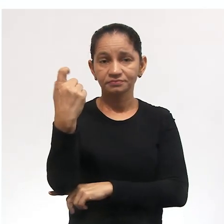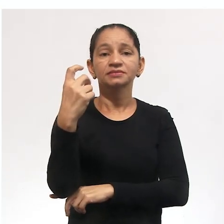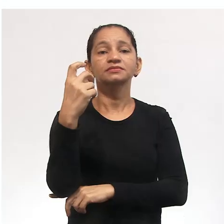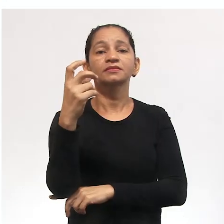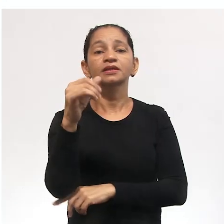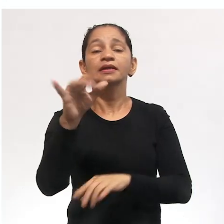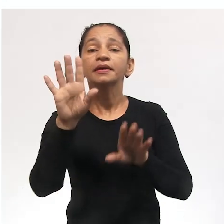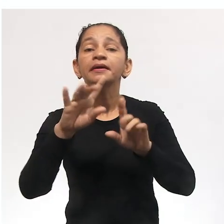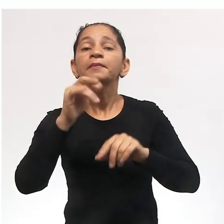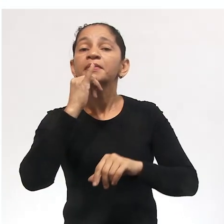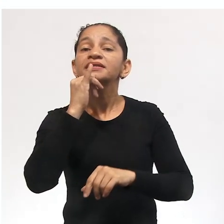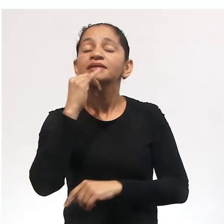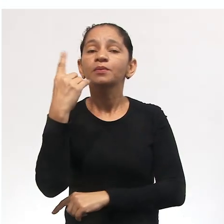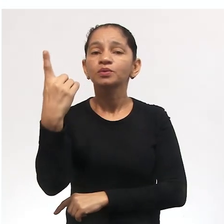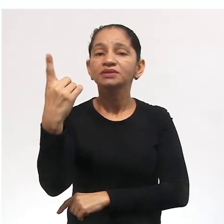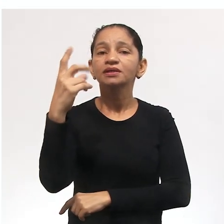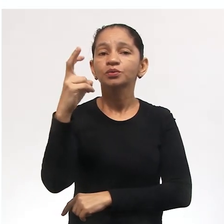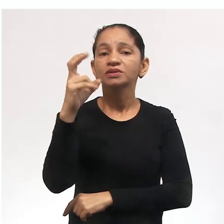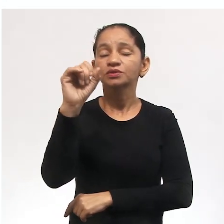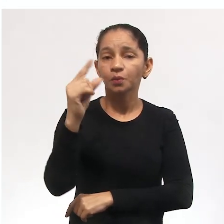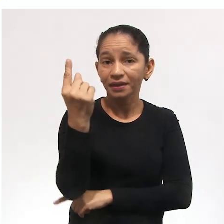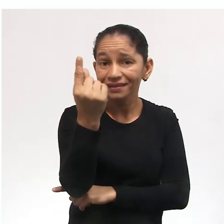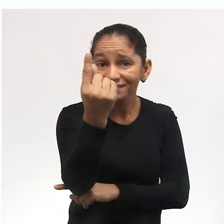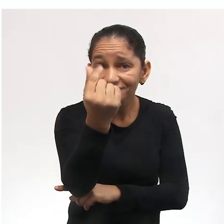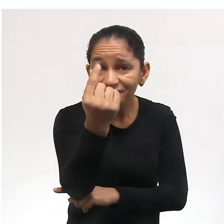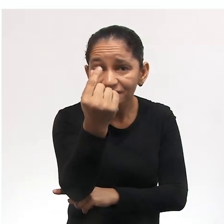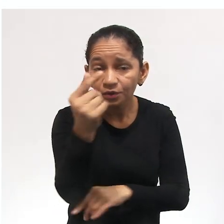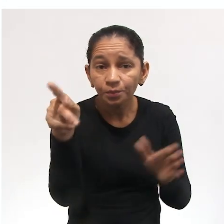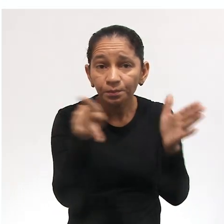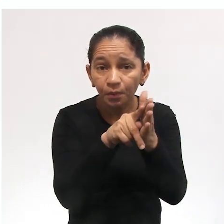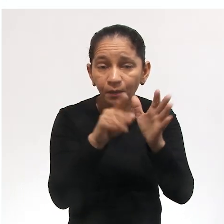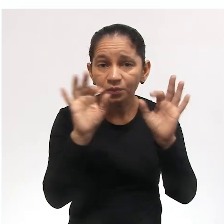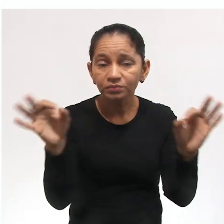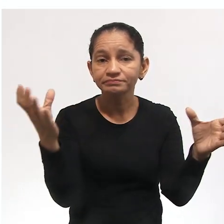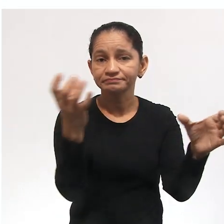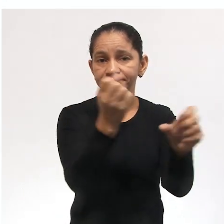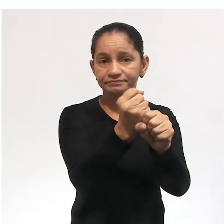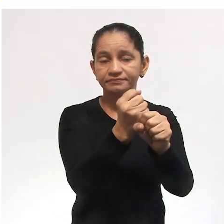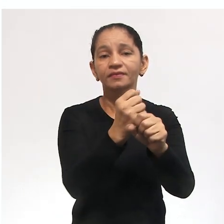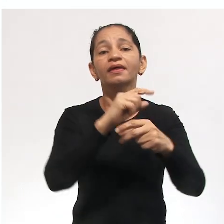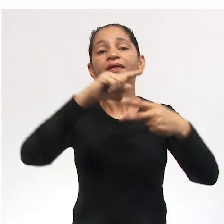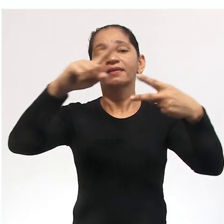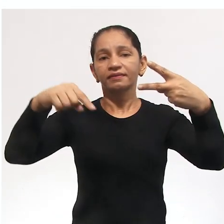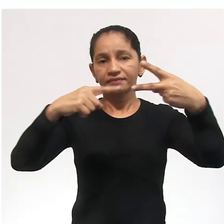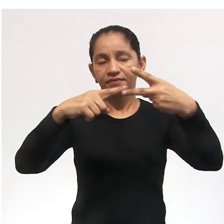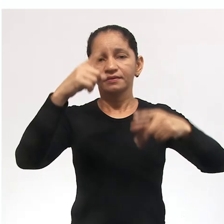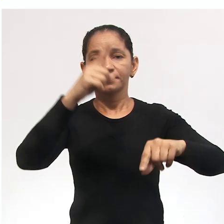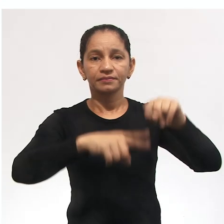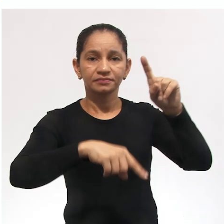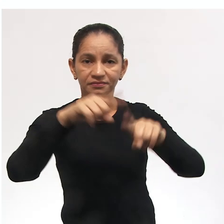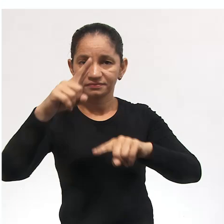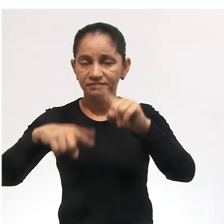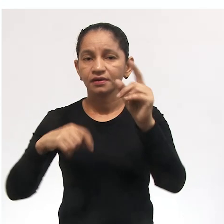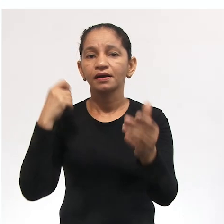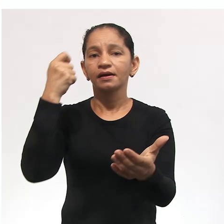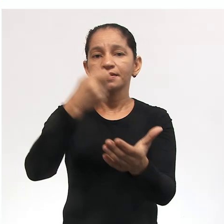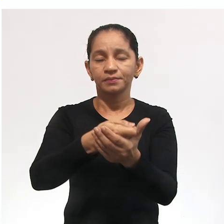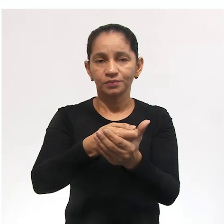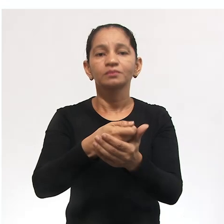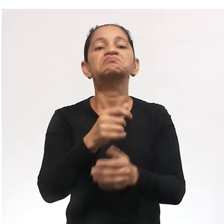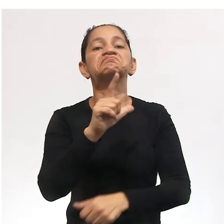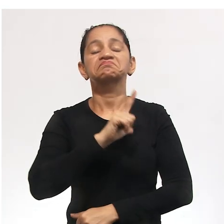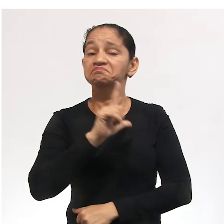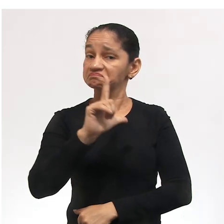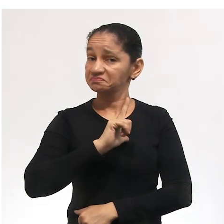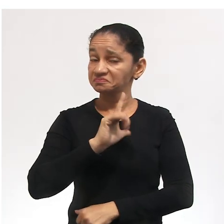e, cadê? No ato da Constituição. E o restante foi em imóveis. Então, dos